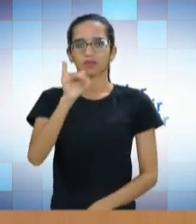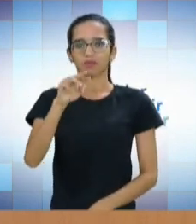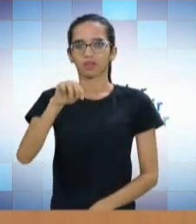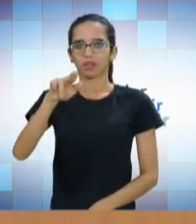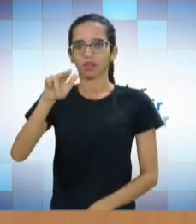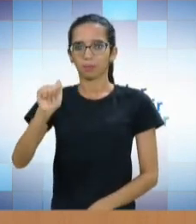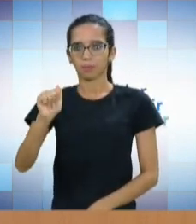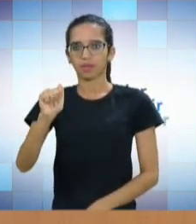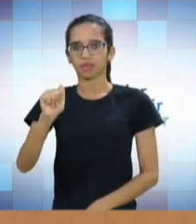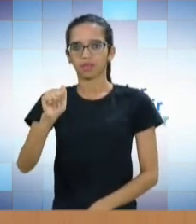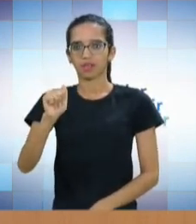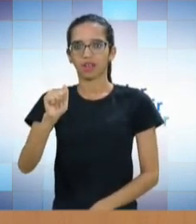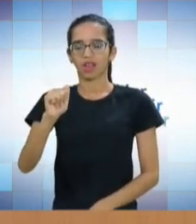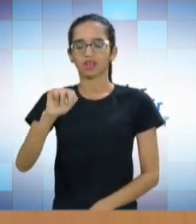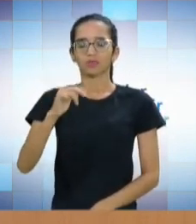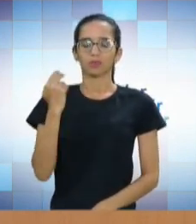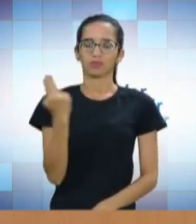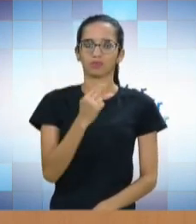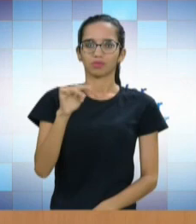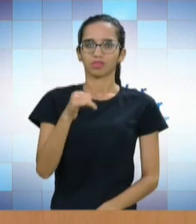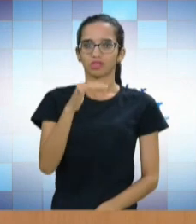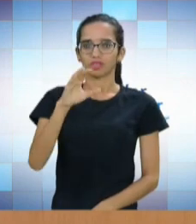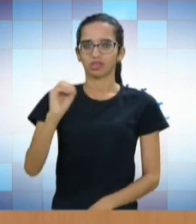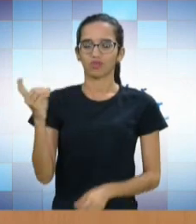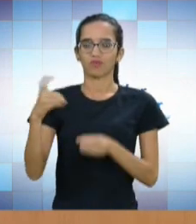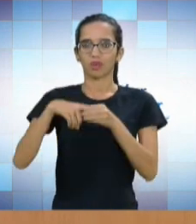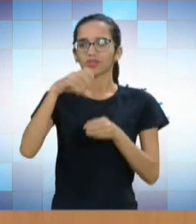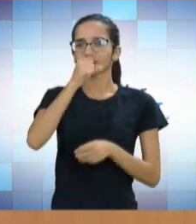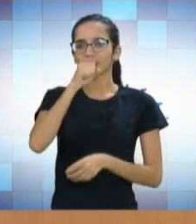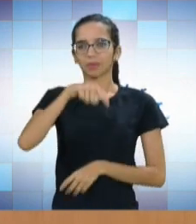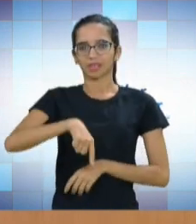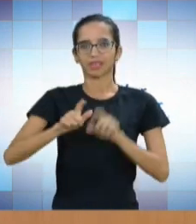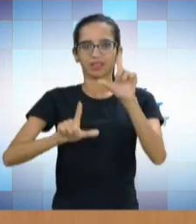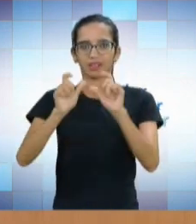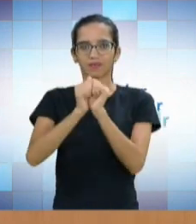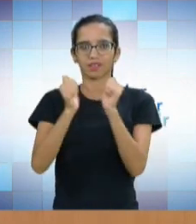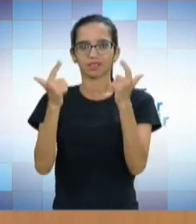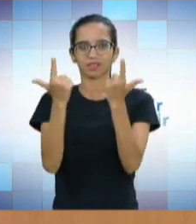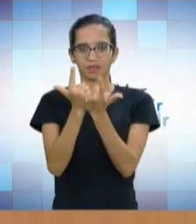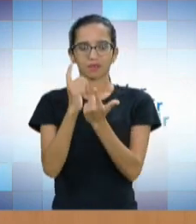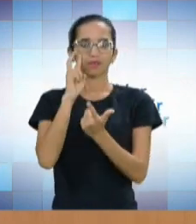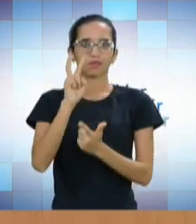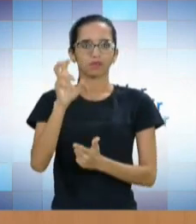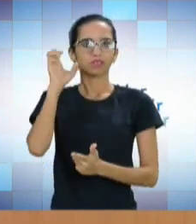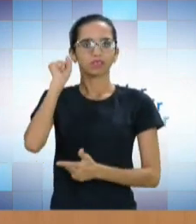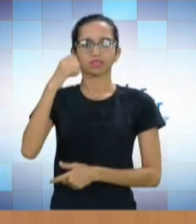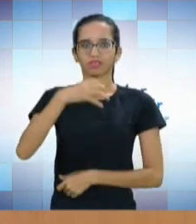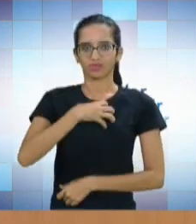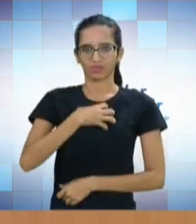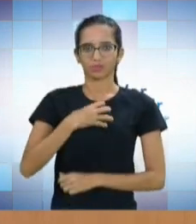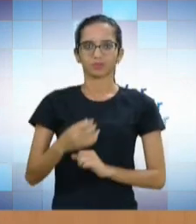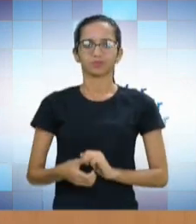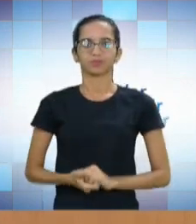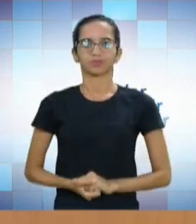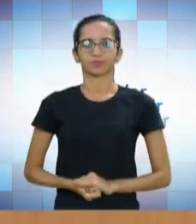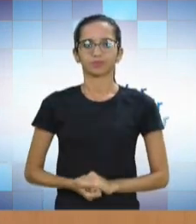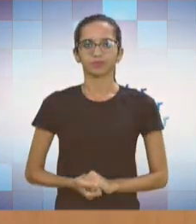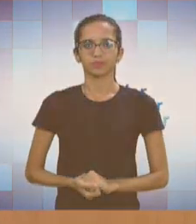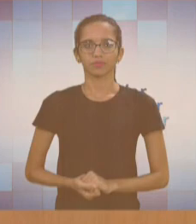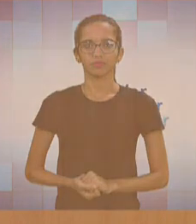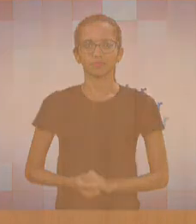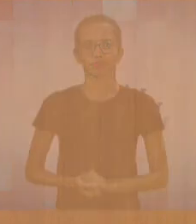filho da dona filomena que de sousa jorge o chico costa de volta sábado aqui na tv assembléia no ver ouvir